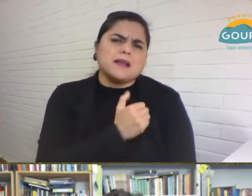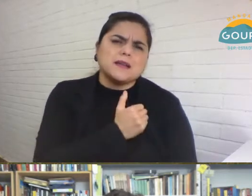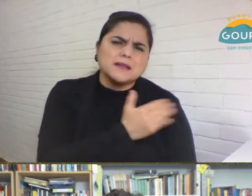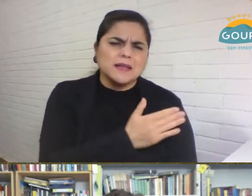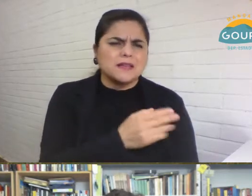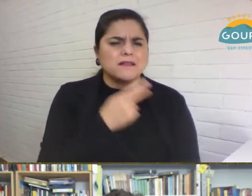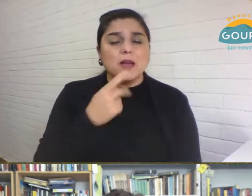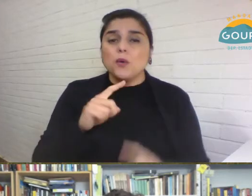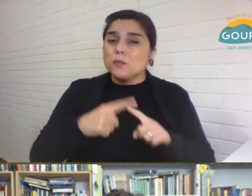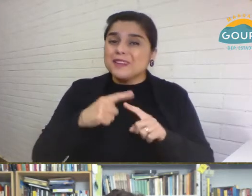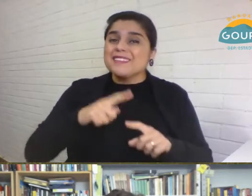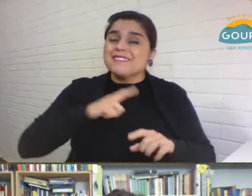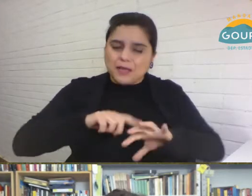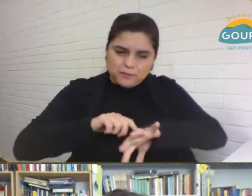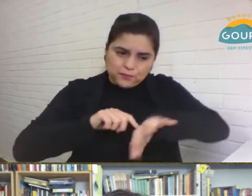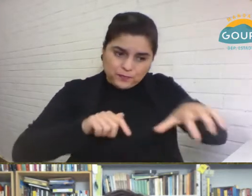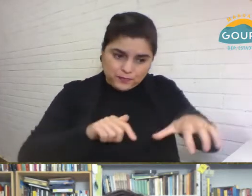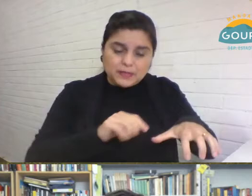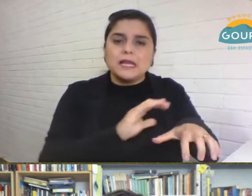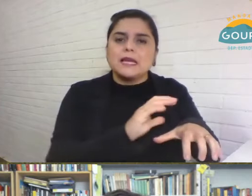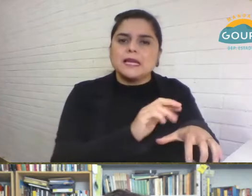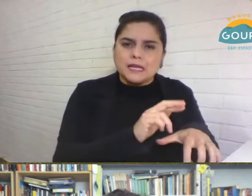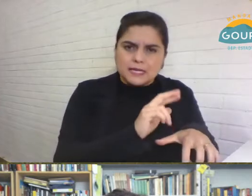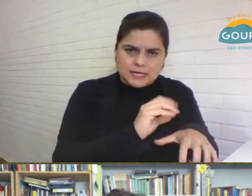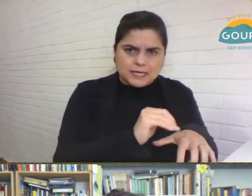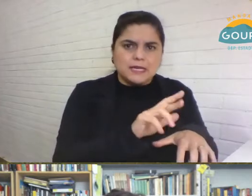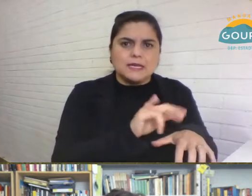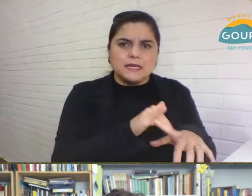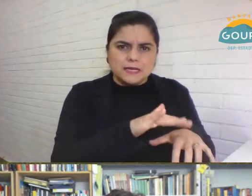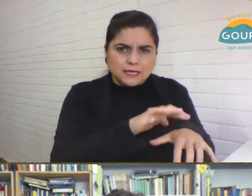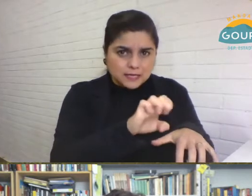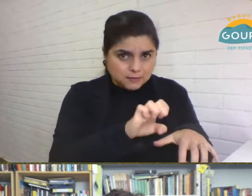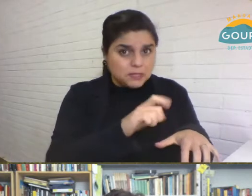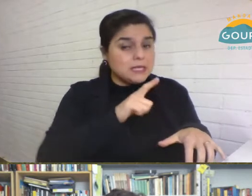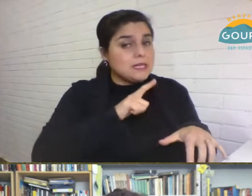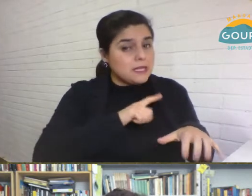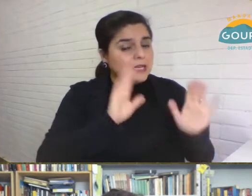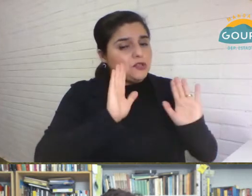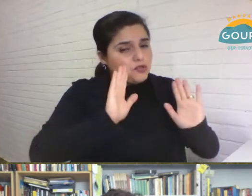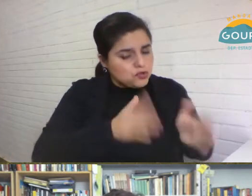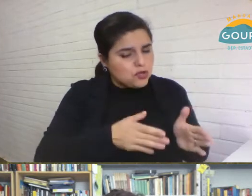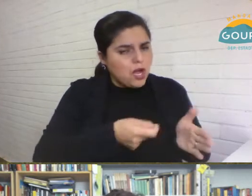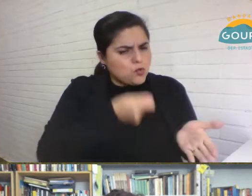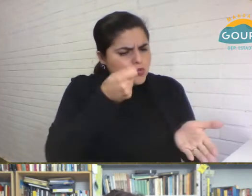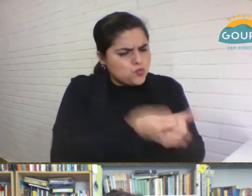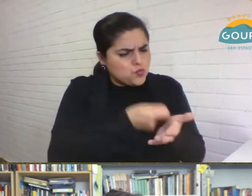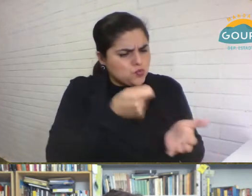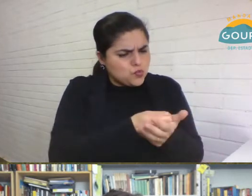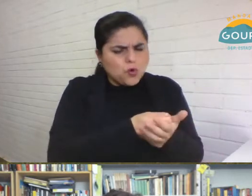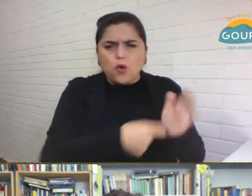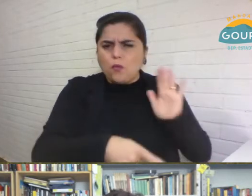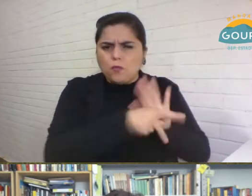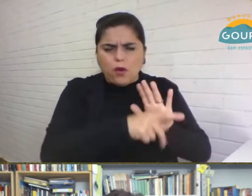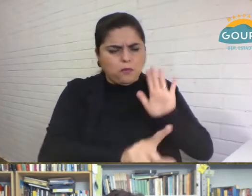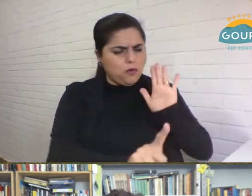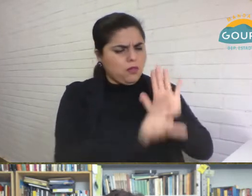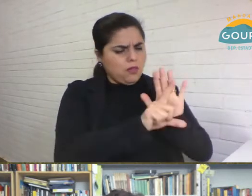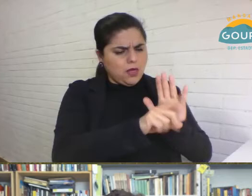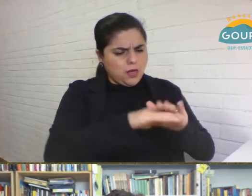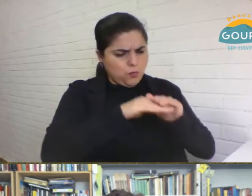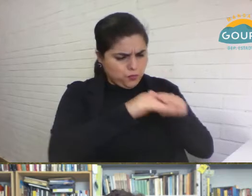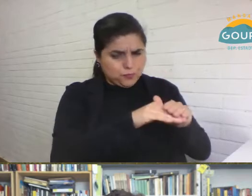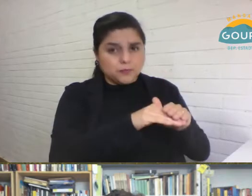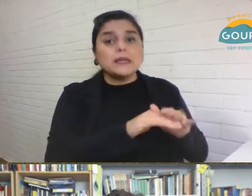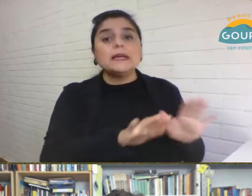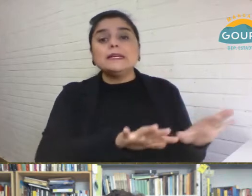criminais, existem condutas que são punidas à luz do direito criminal e outras que